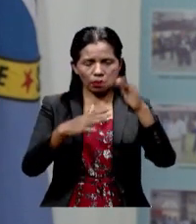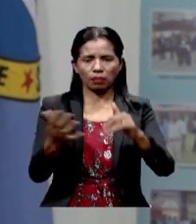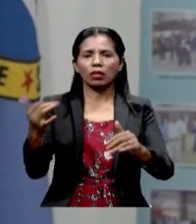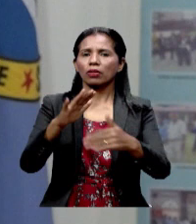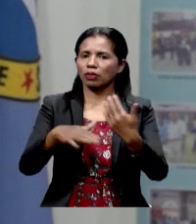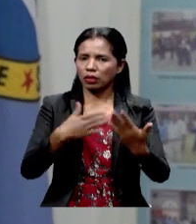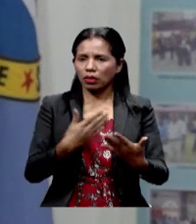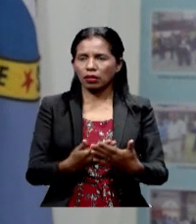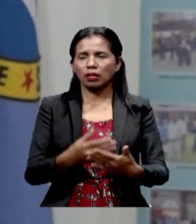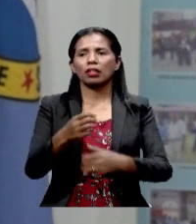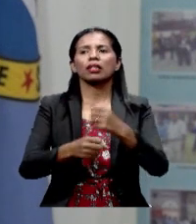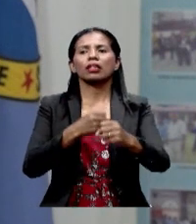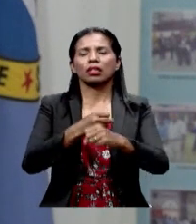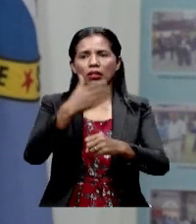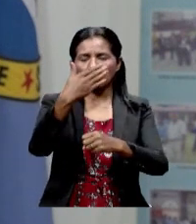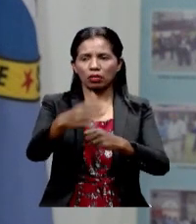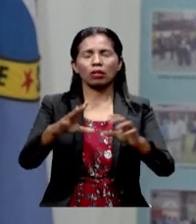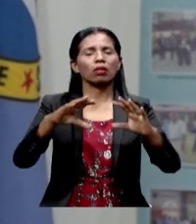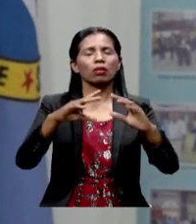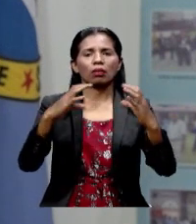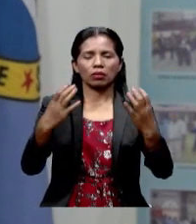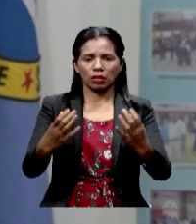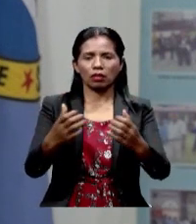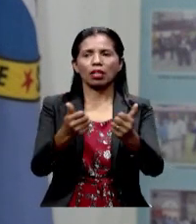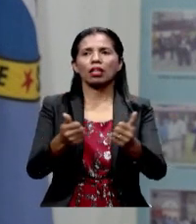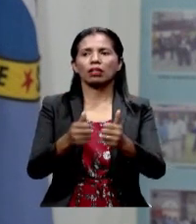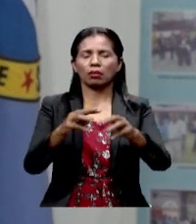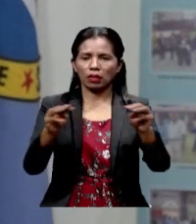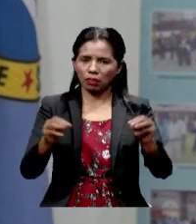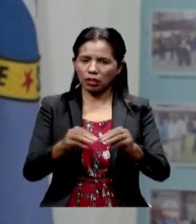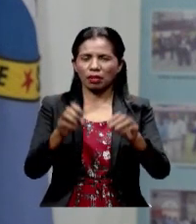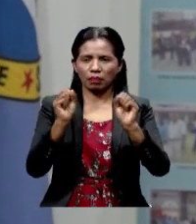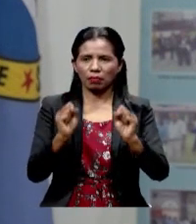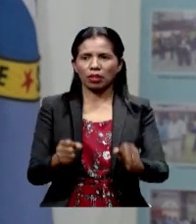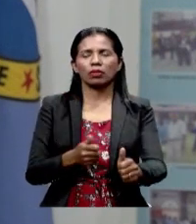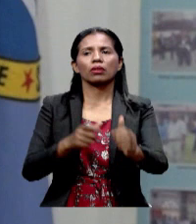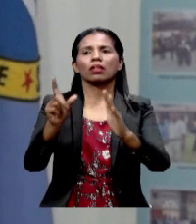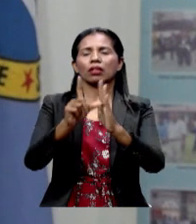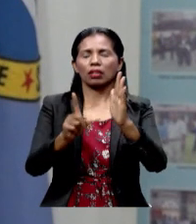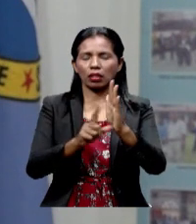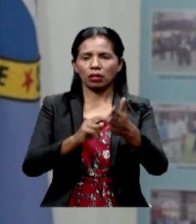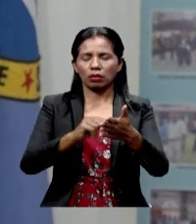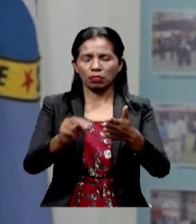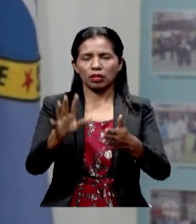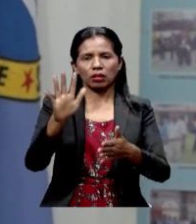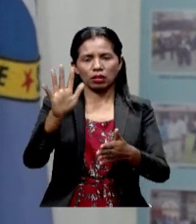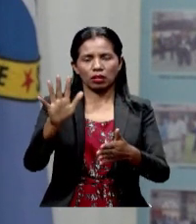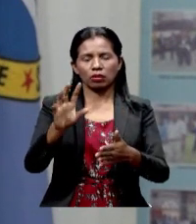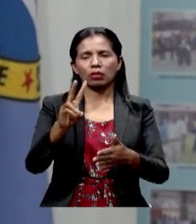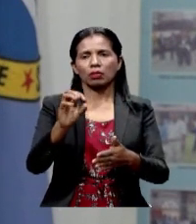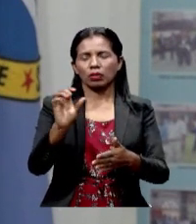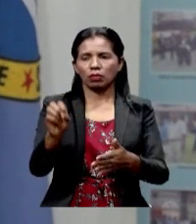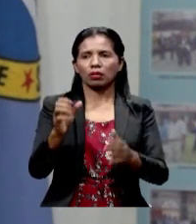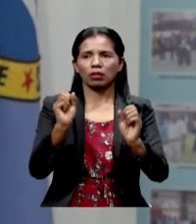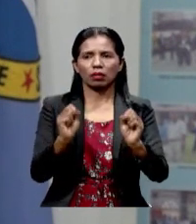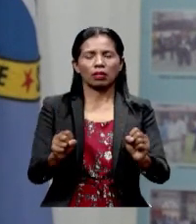Cira, tina no em mai, Comissão Reguladora Arte Marcial, belemos, tuir lei número 5 para 2017, né?